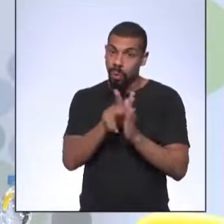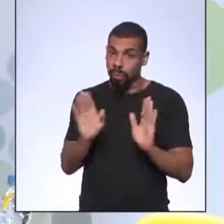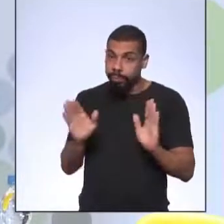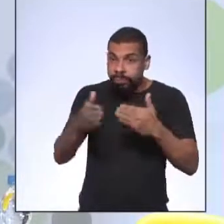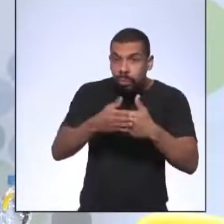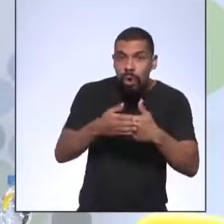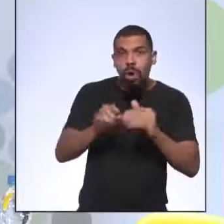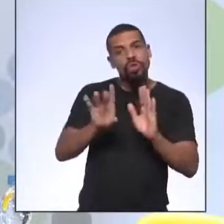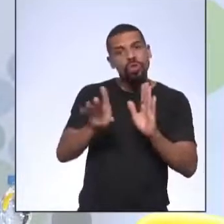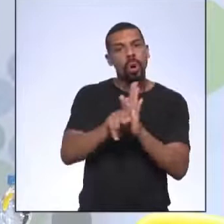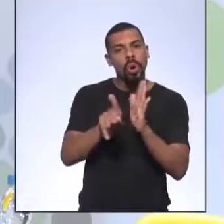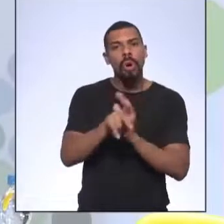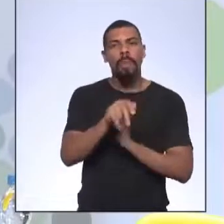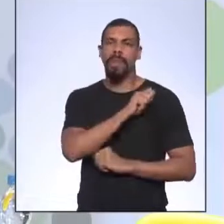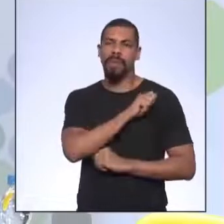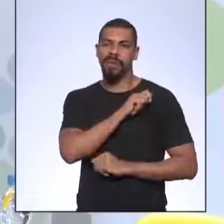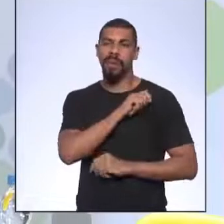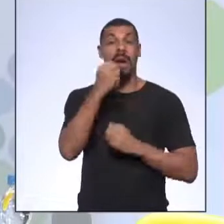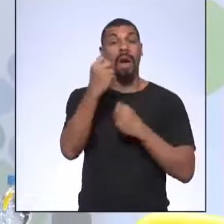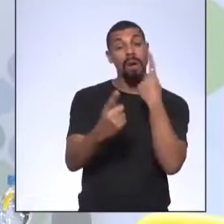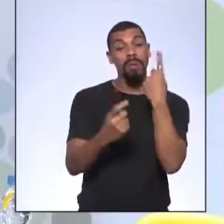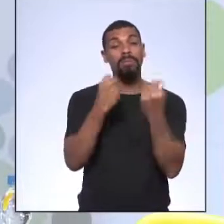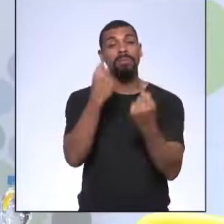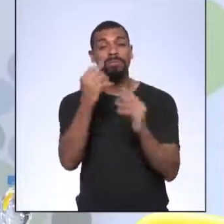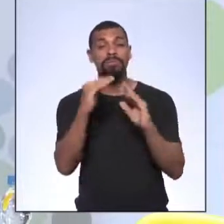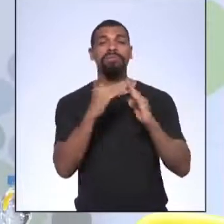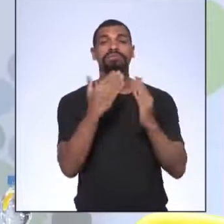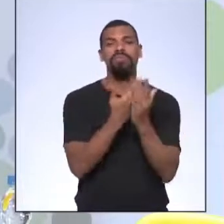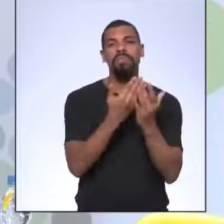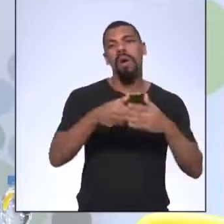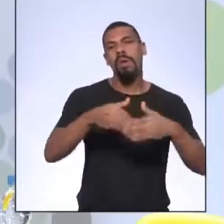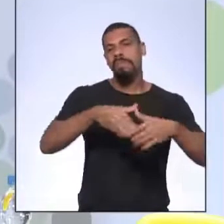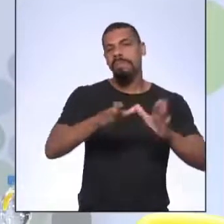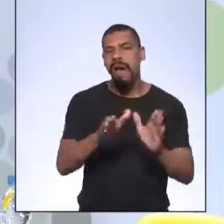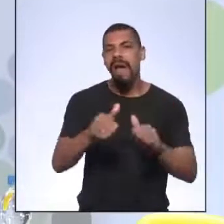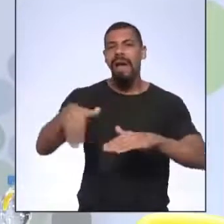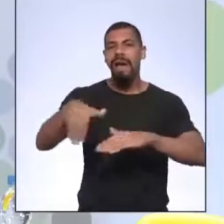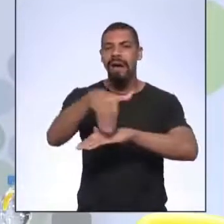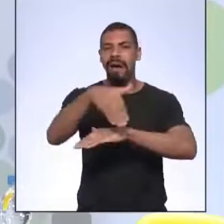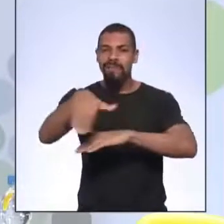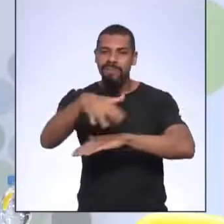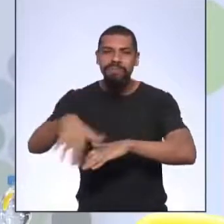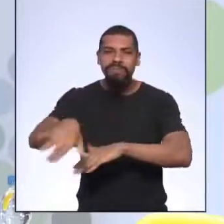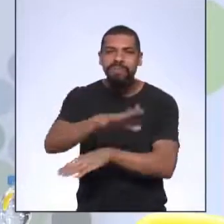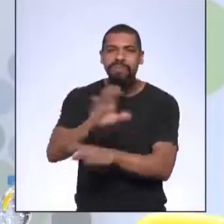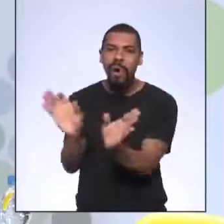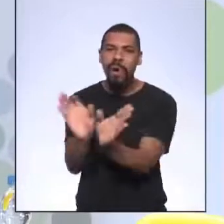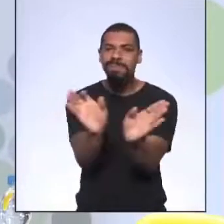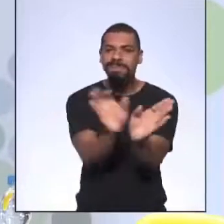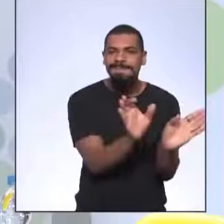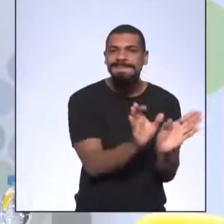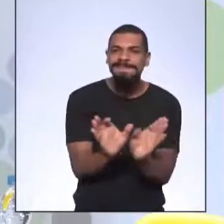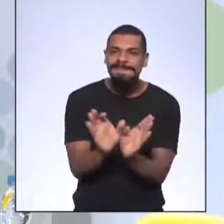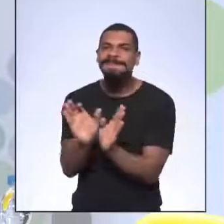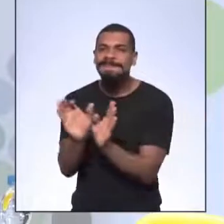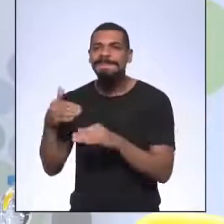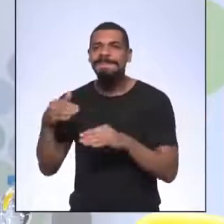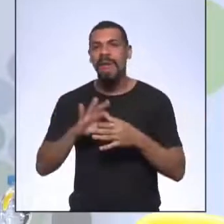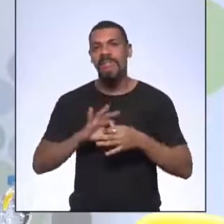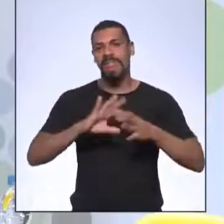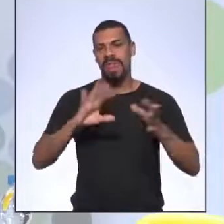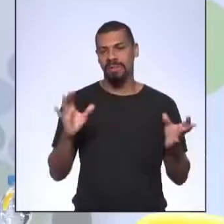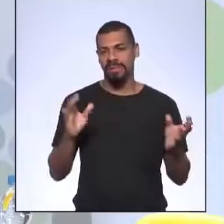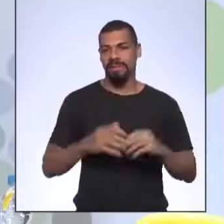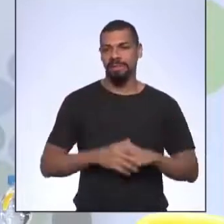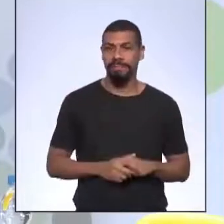Geralmente as escolas costumam abrir a comunidade que é justamente aquelas tuas poucos momentos no ano em que nós temos essa relação